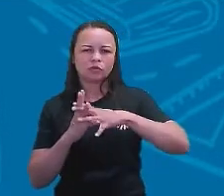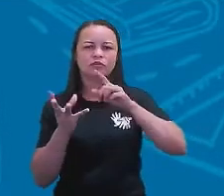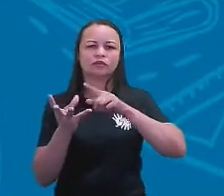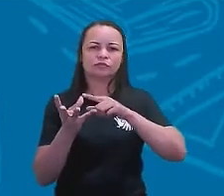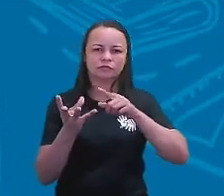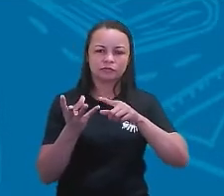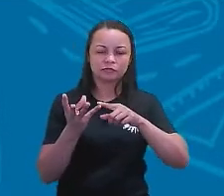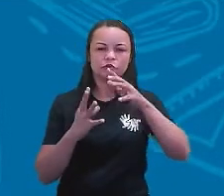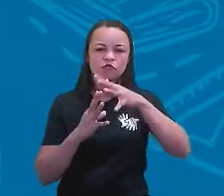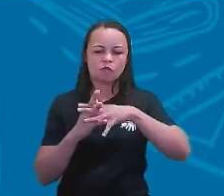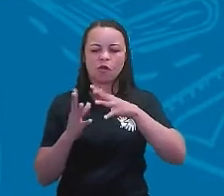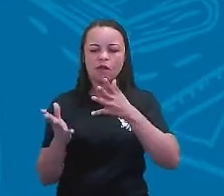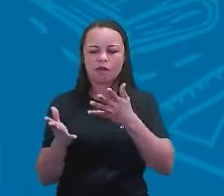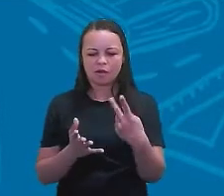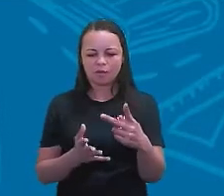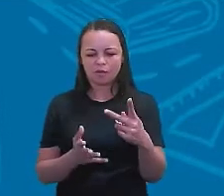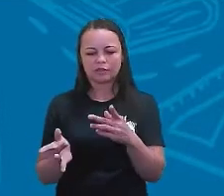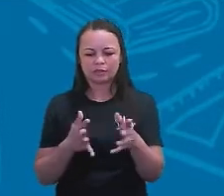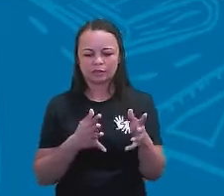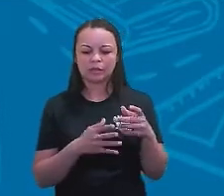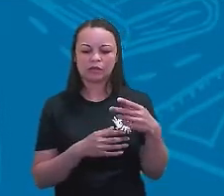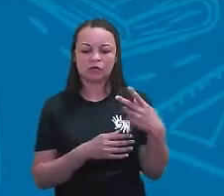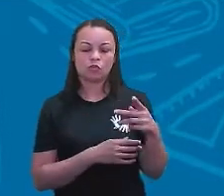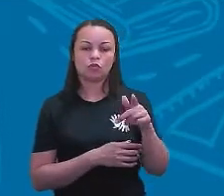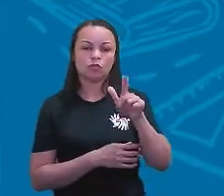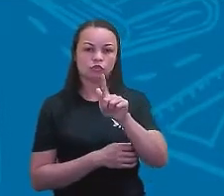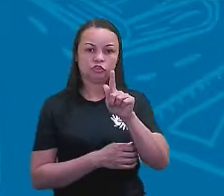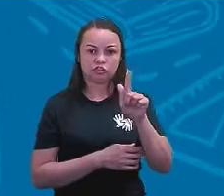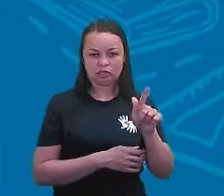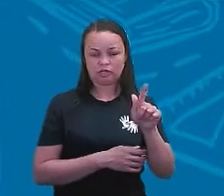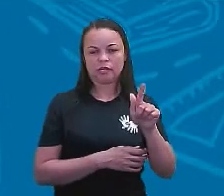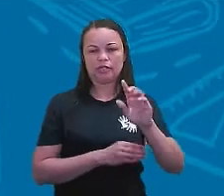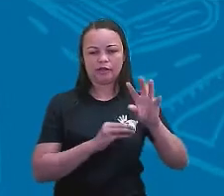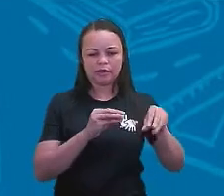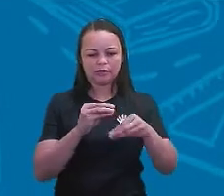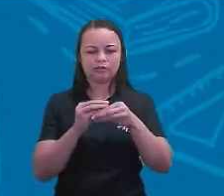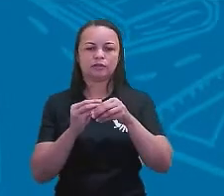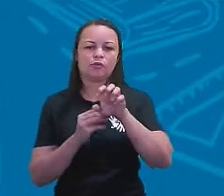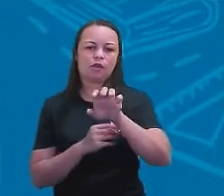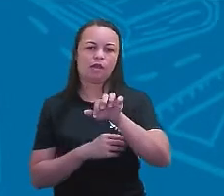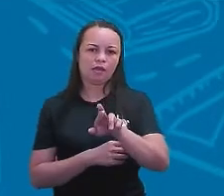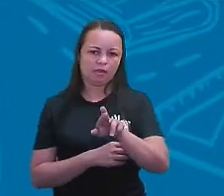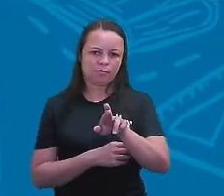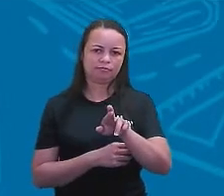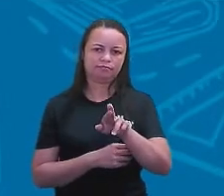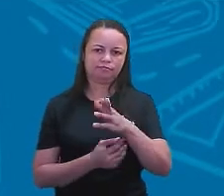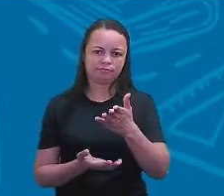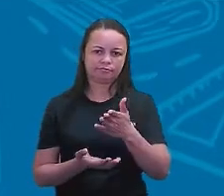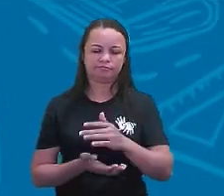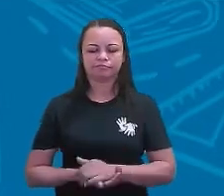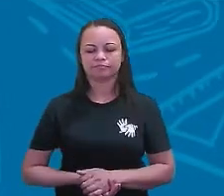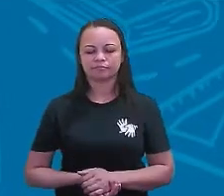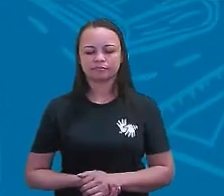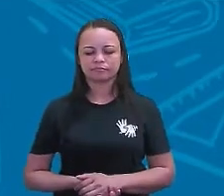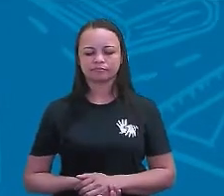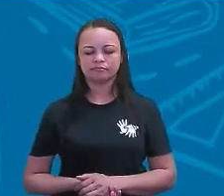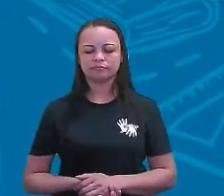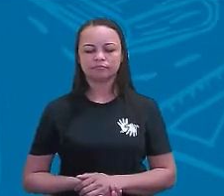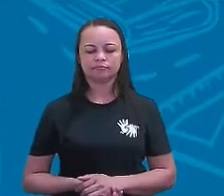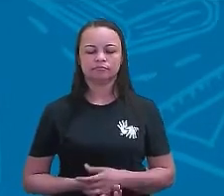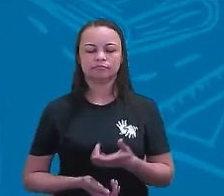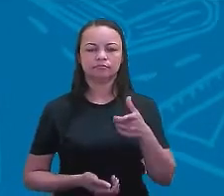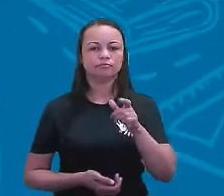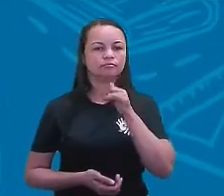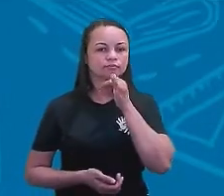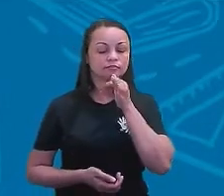a última letra, no caso aí o G, e acrescentar o ER. Então, fica ligadinho, tá? Temos o outro exemplo